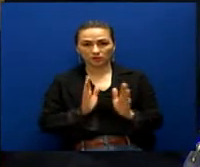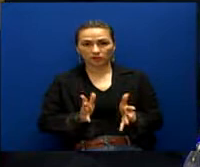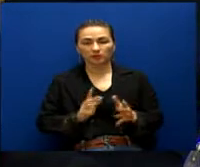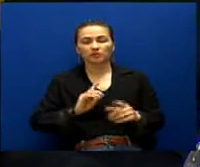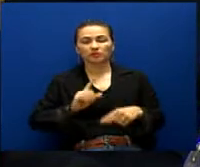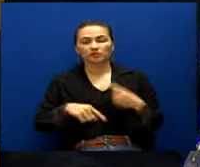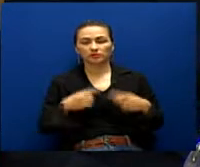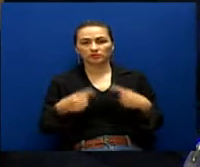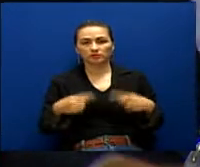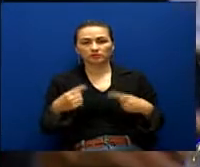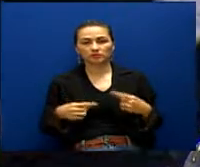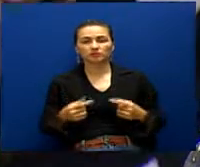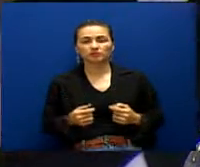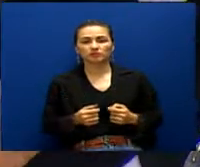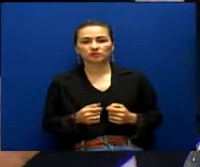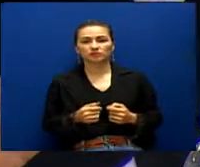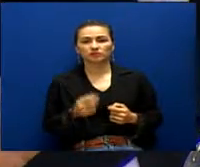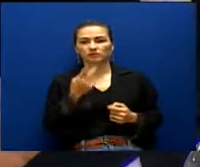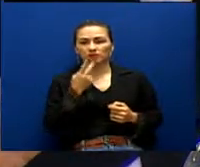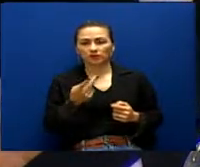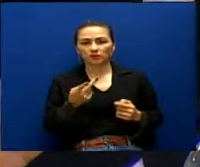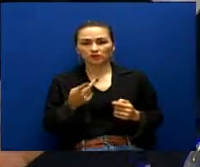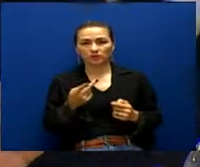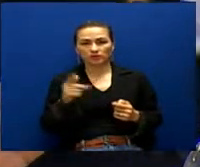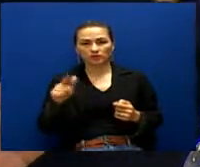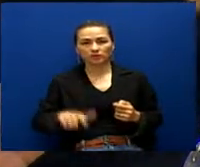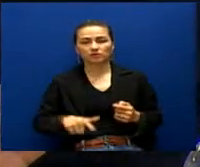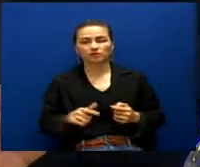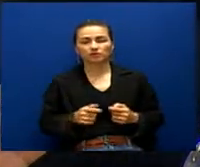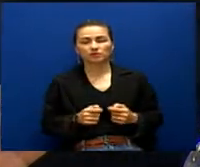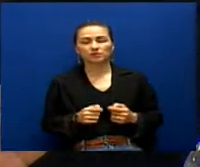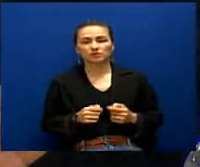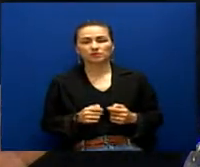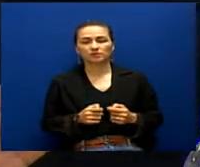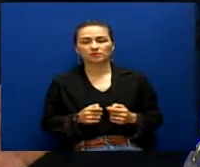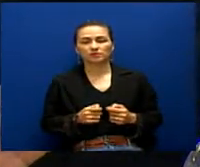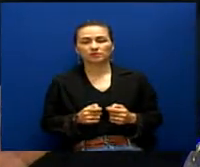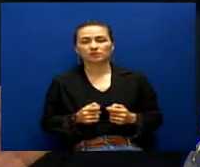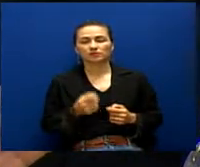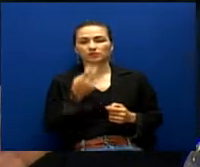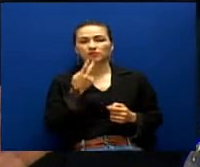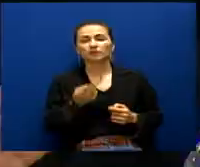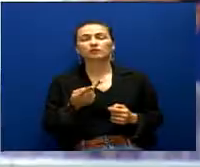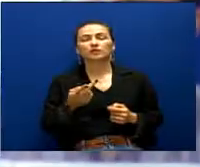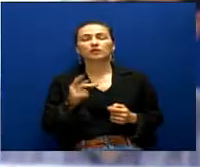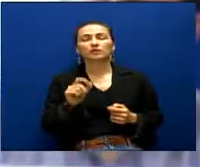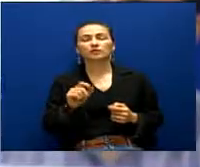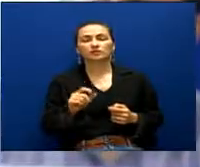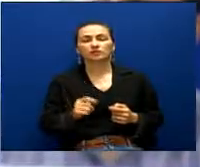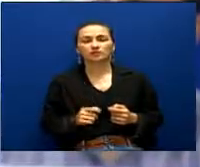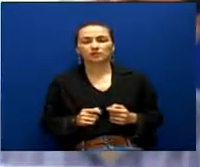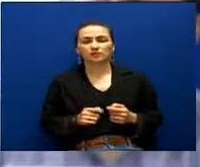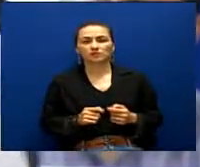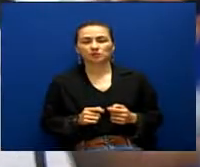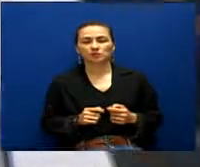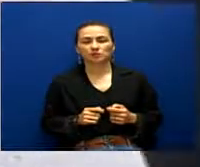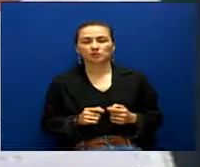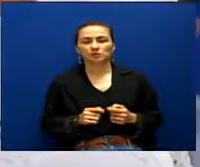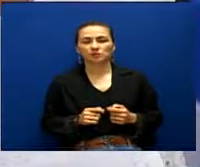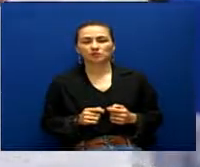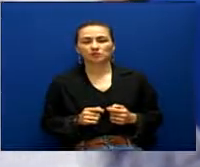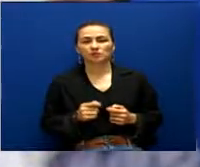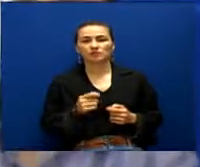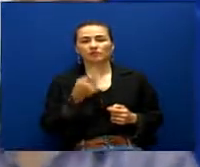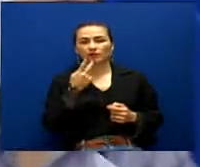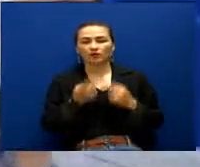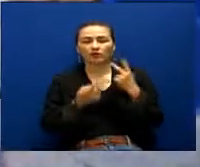Não, tá bom. Eu ainda não terminei minha fala, presidente. O que eu estou colocando? Que é necessário debater. Falou vários